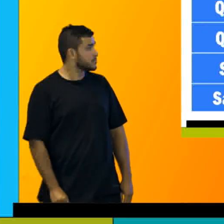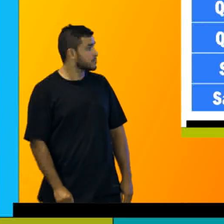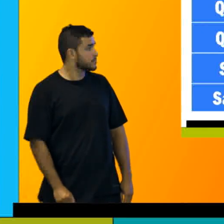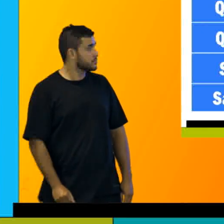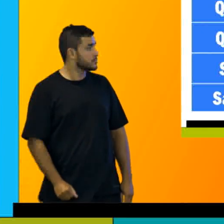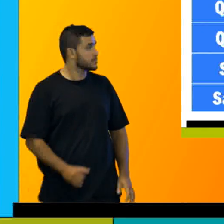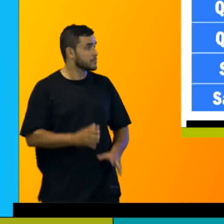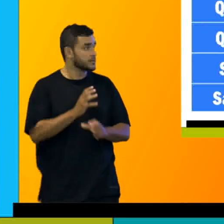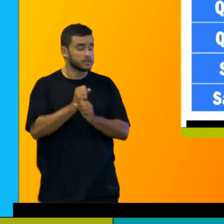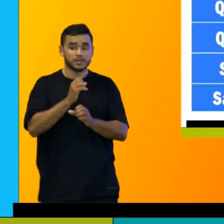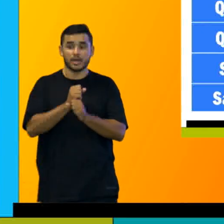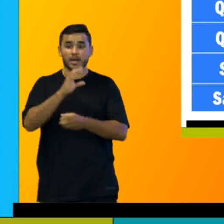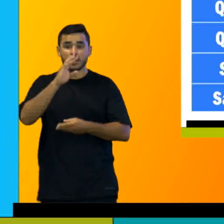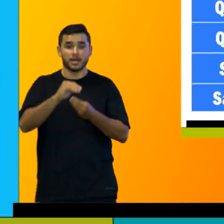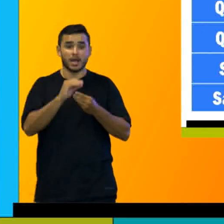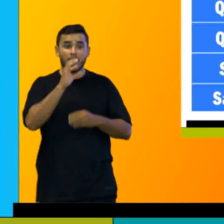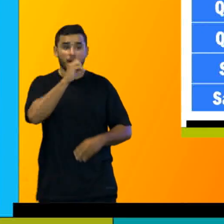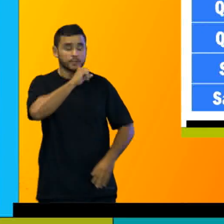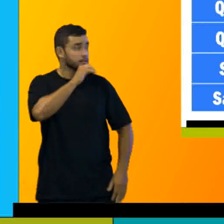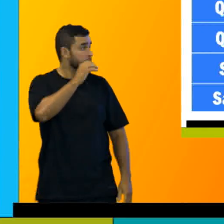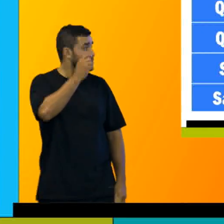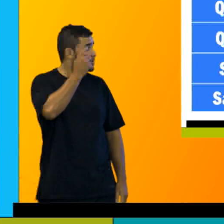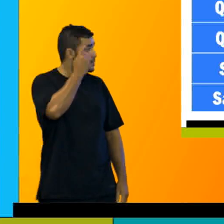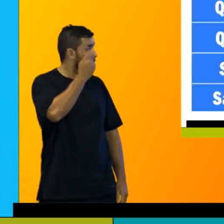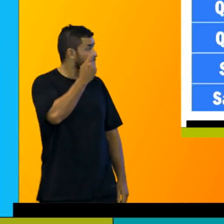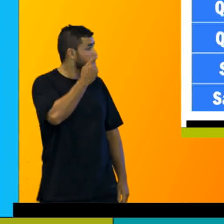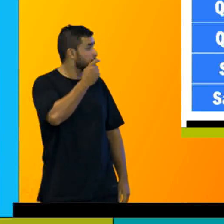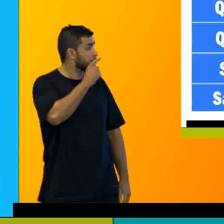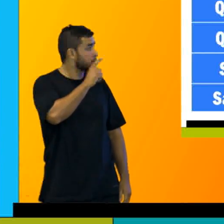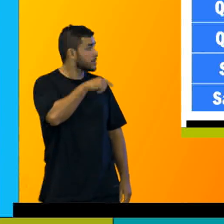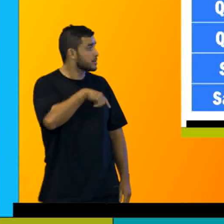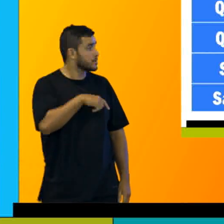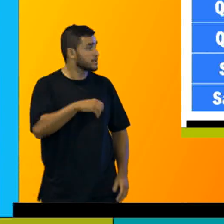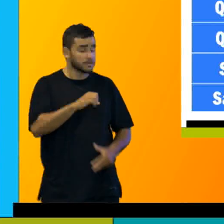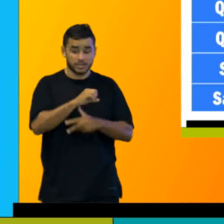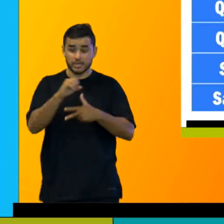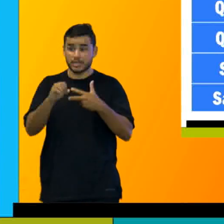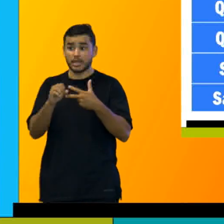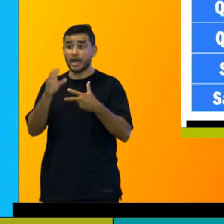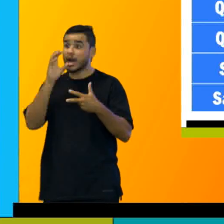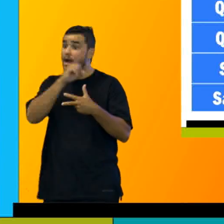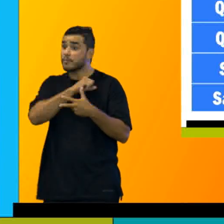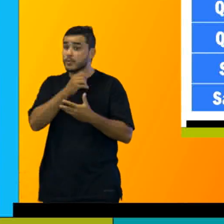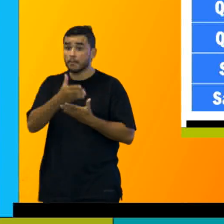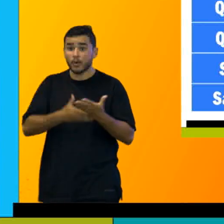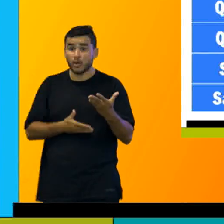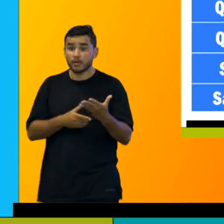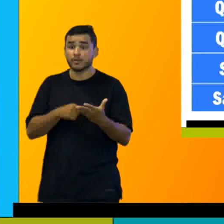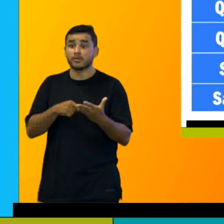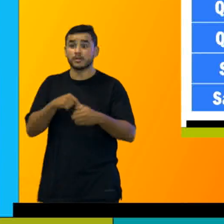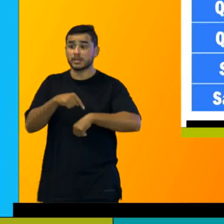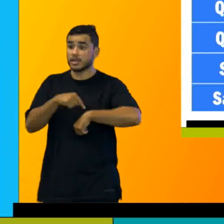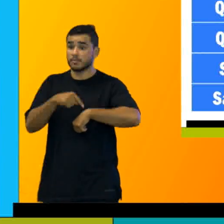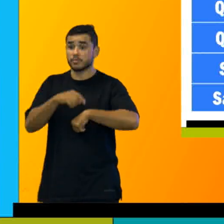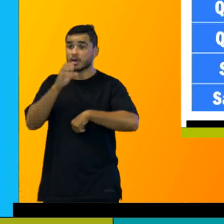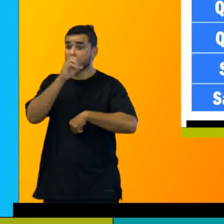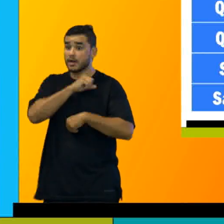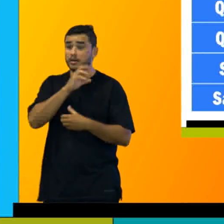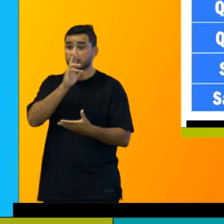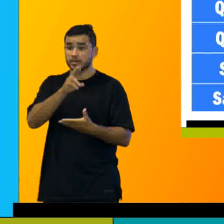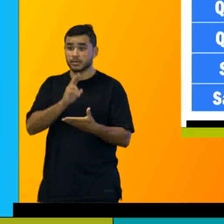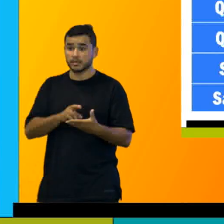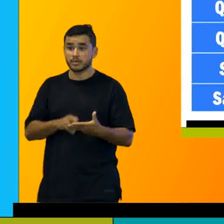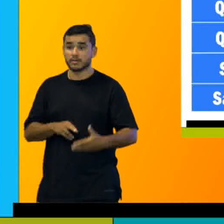lógica matemática mais simples e mais fácil para raciocinar. Porque no Enem a gente tem que ter tempo de prova, que cada questão, tempo, custa